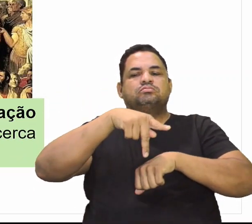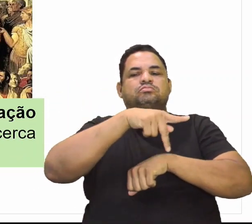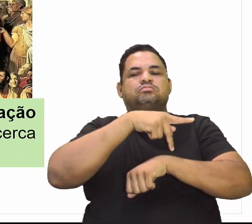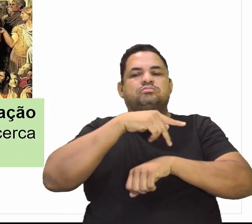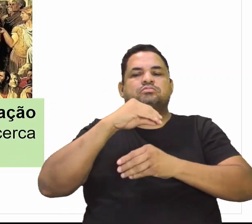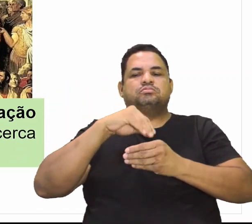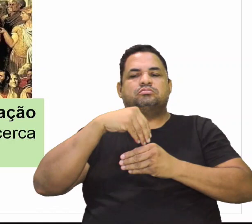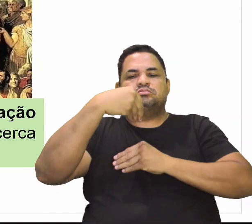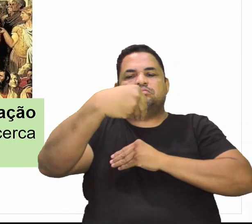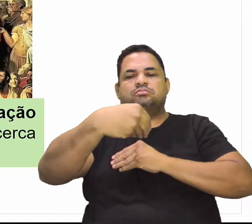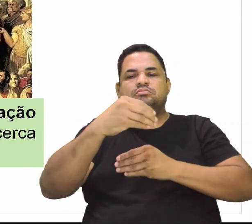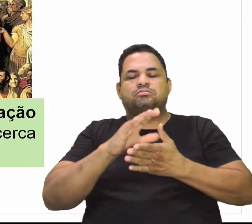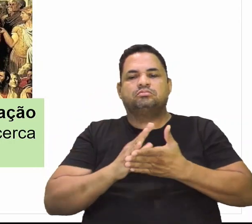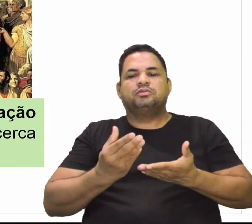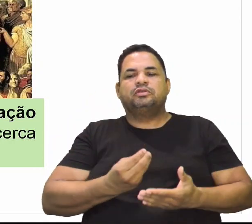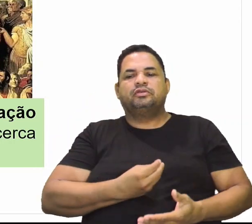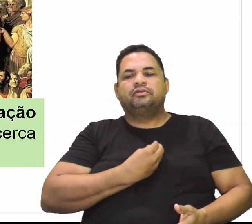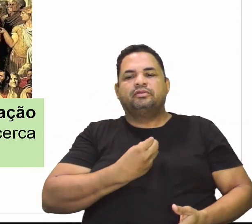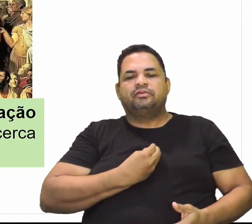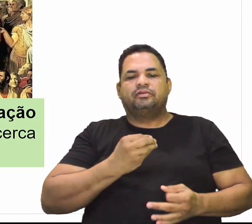habitavam Atenas.